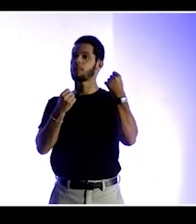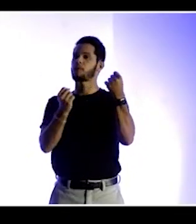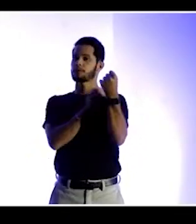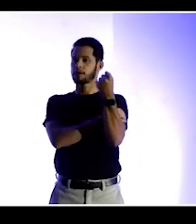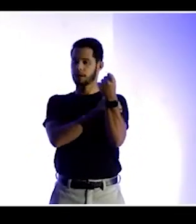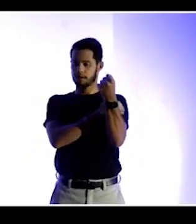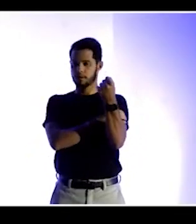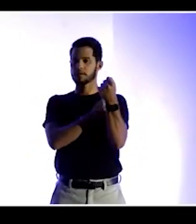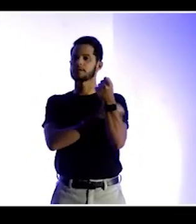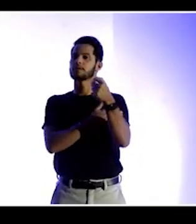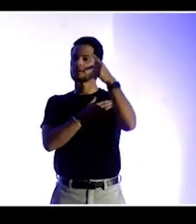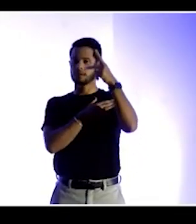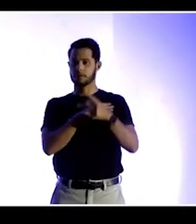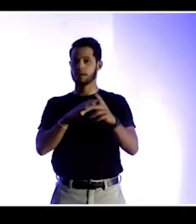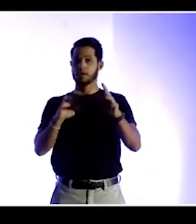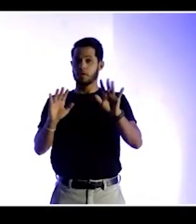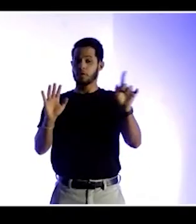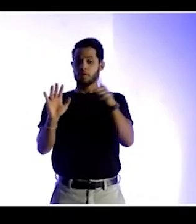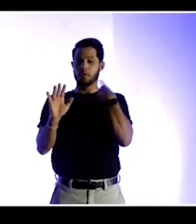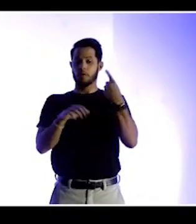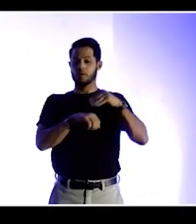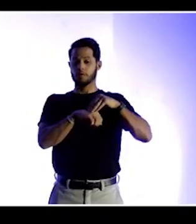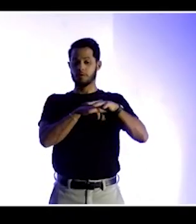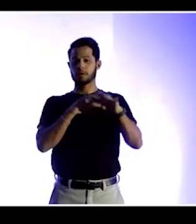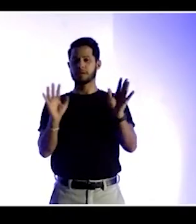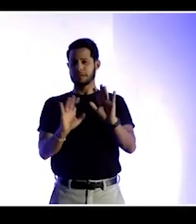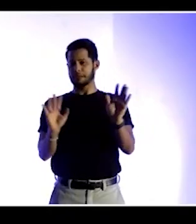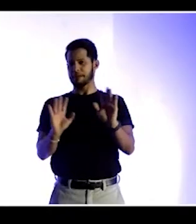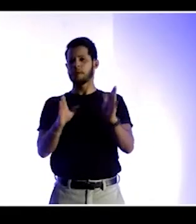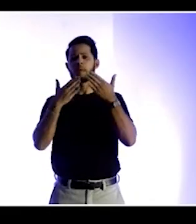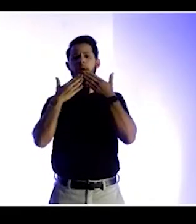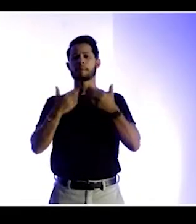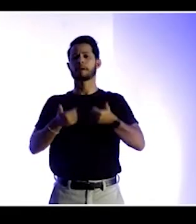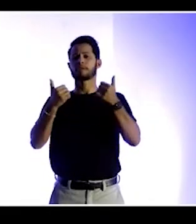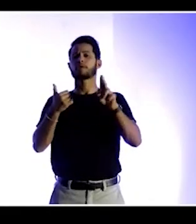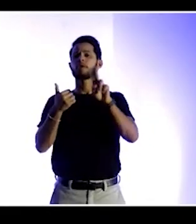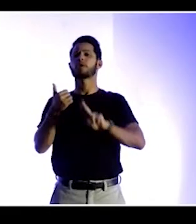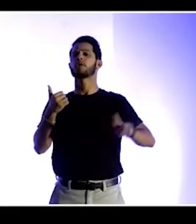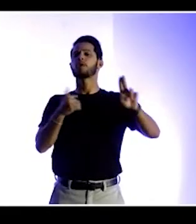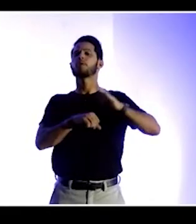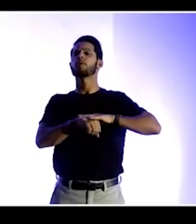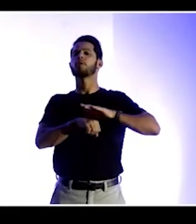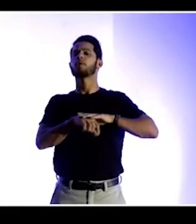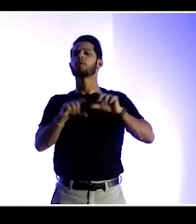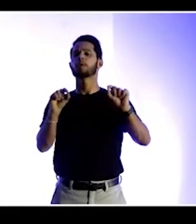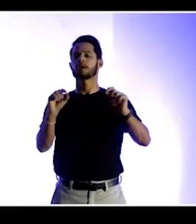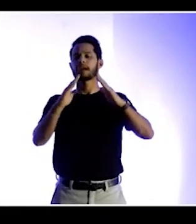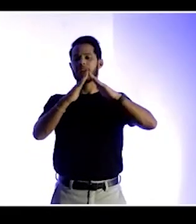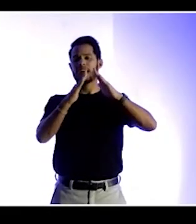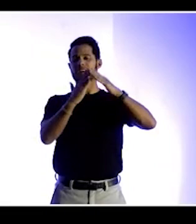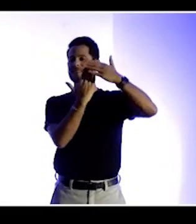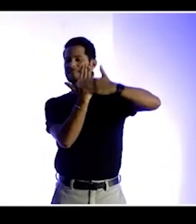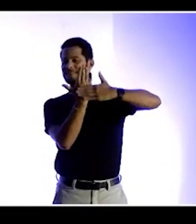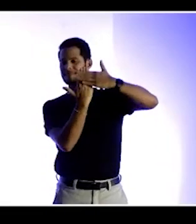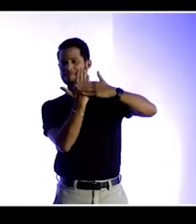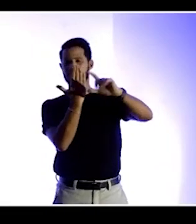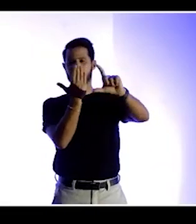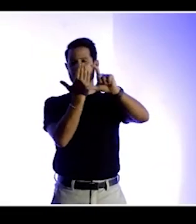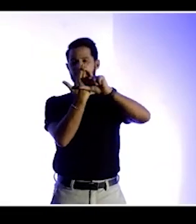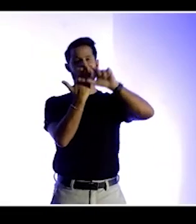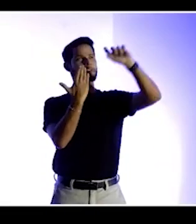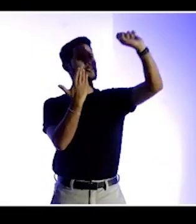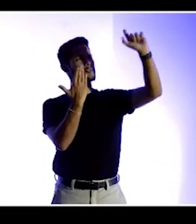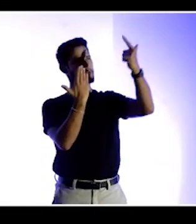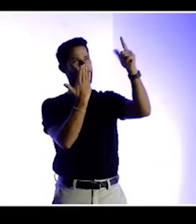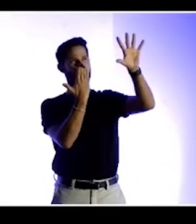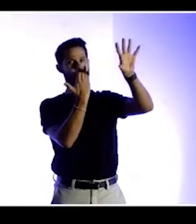estar sugerindo que a gente faça isso. Faz muito mais sentido a gente cobrir os telhados das nossas casas, dos lugares onde a gente estuda, trabalha, se diverte e